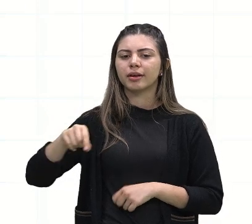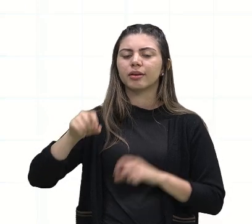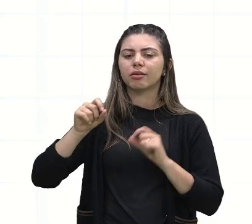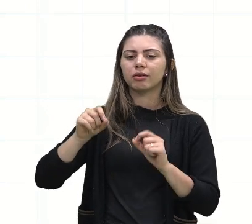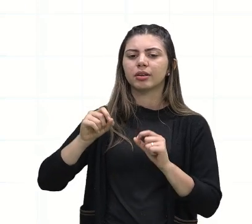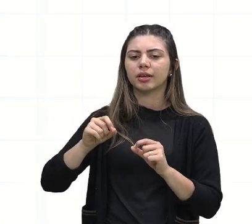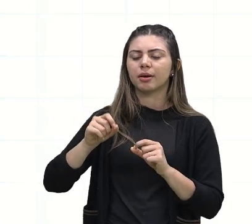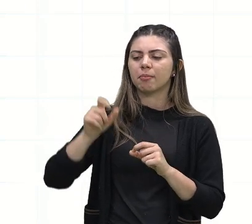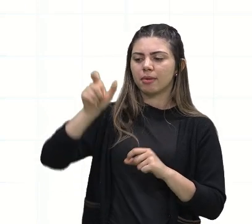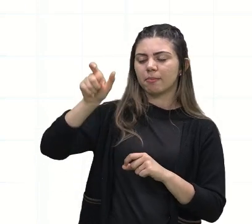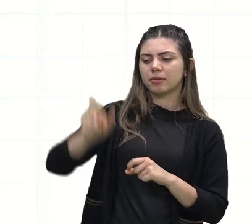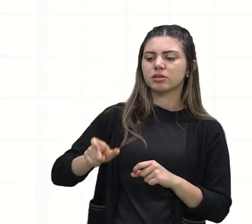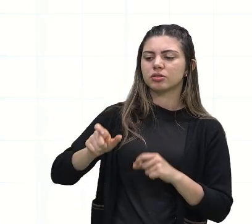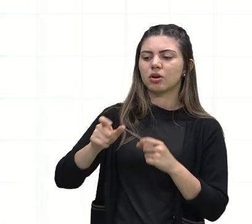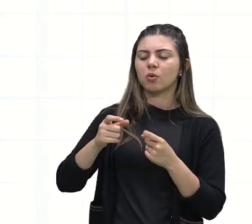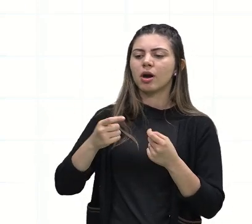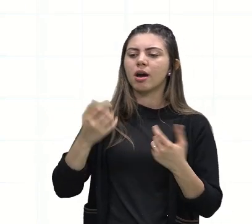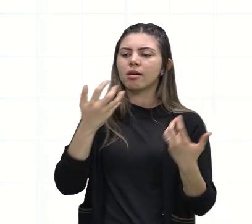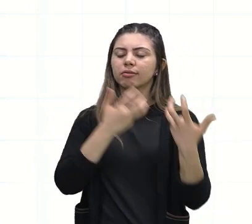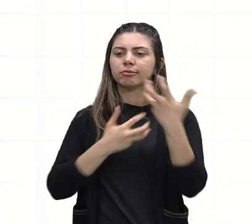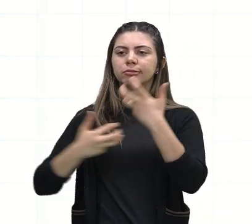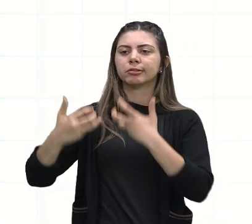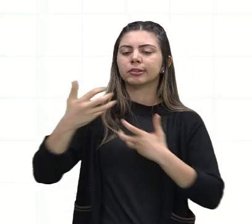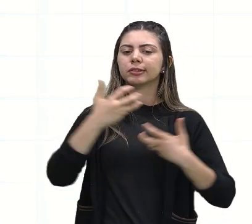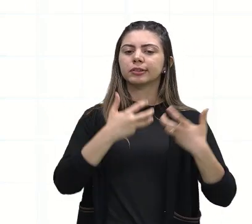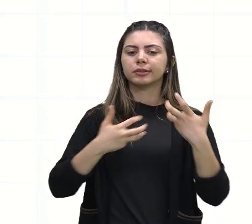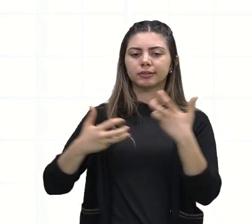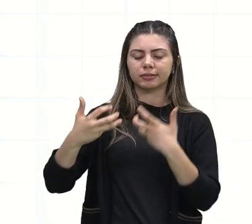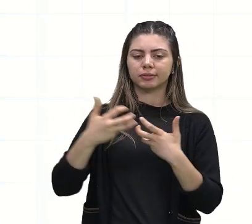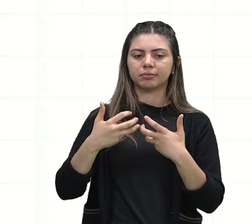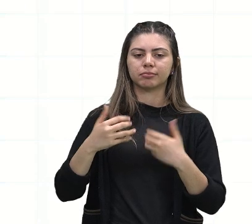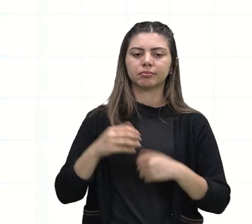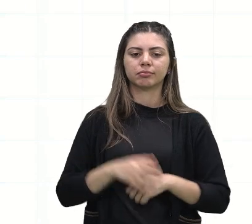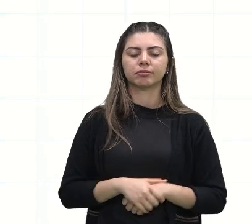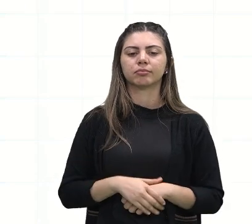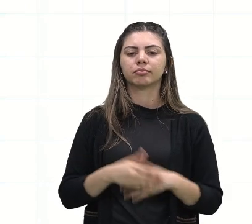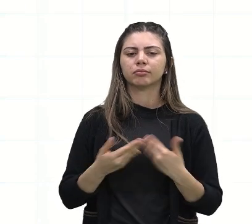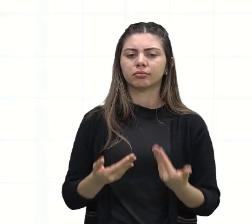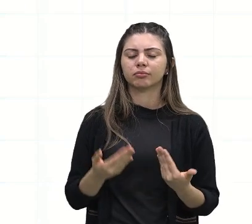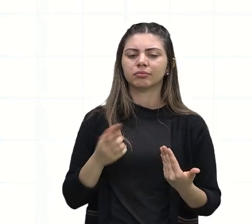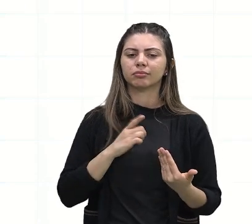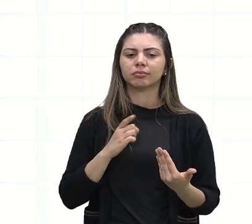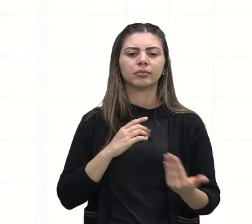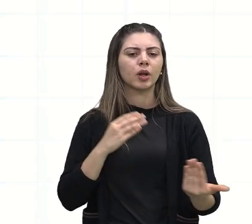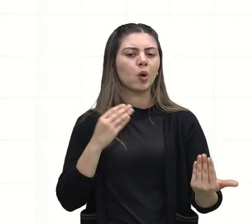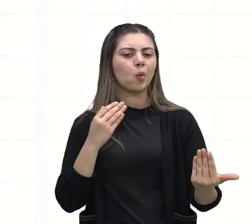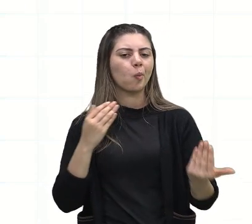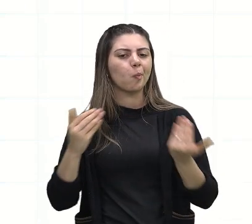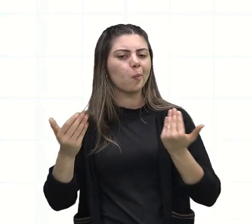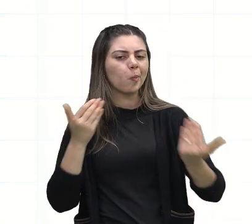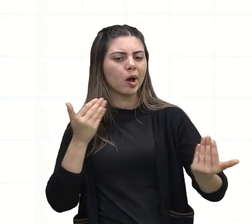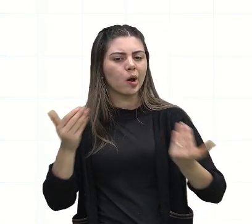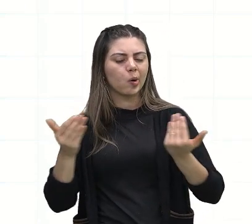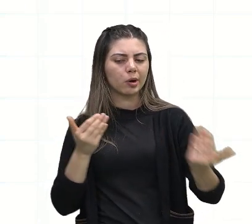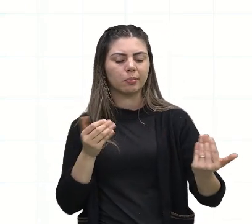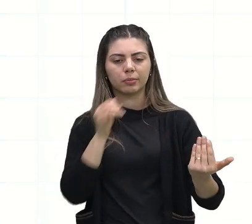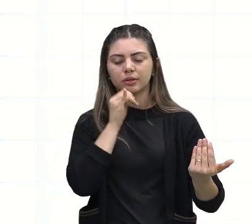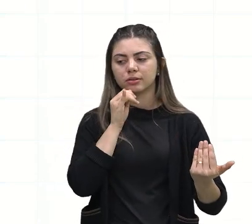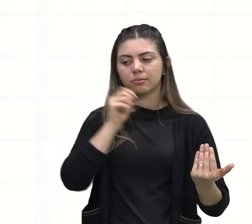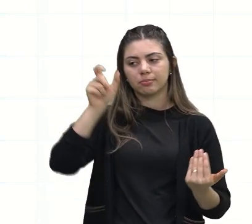Então, observa-se que, quando está se fazendo essa comparação aqui, ó, de